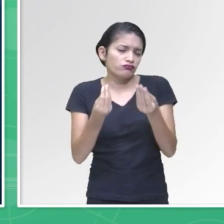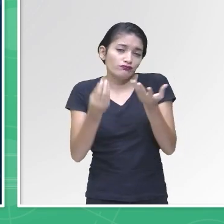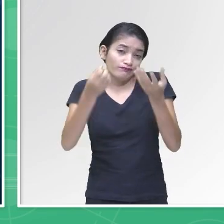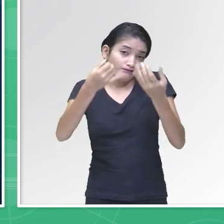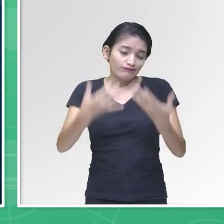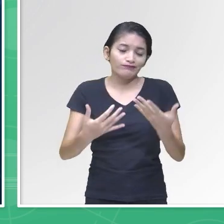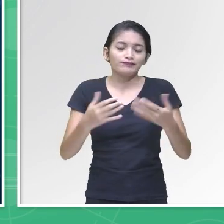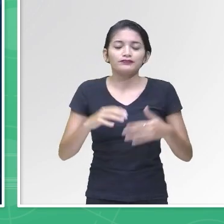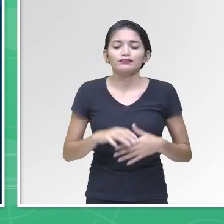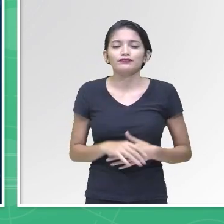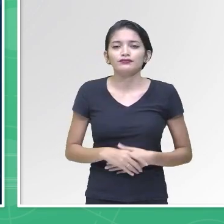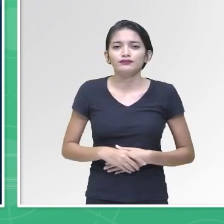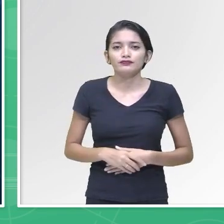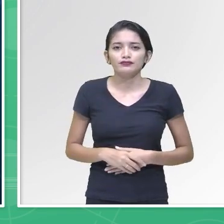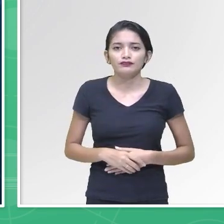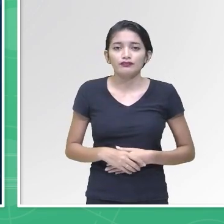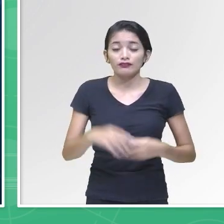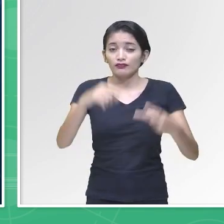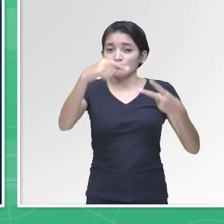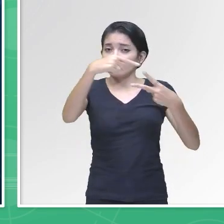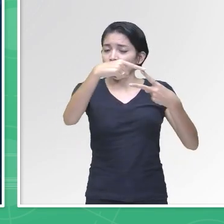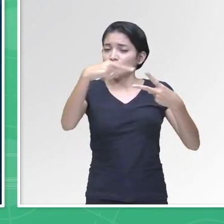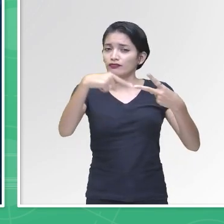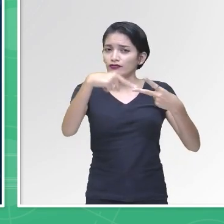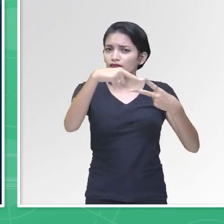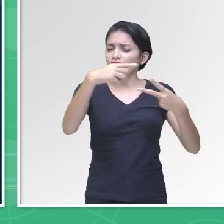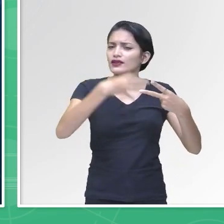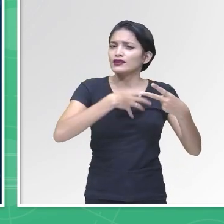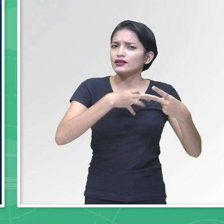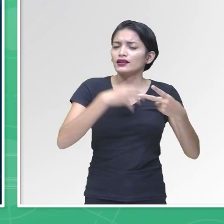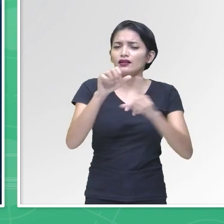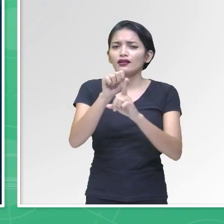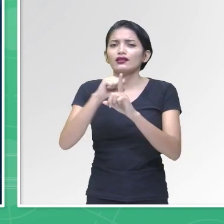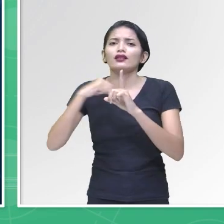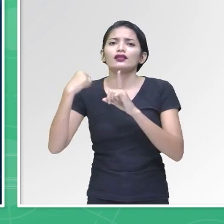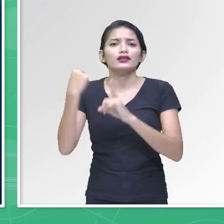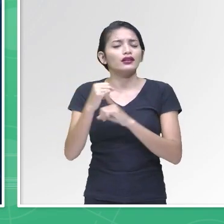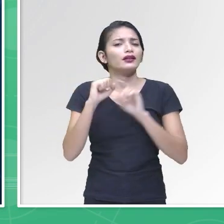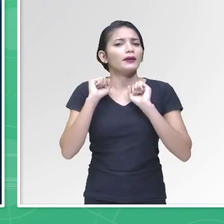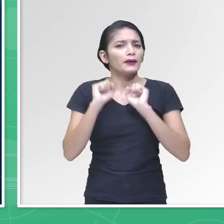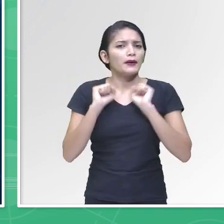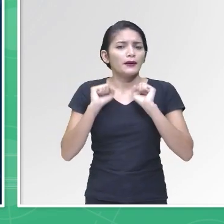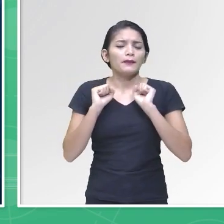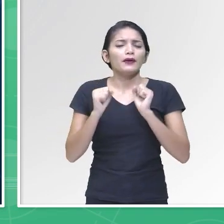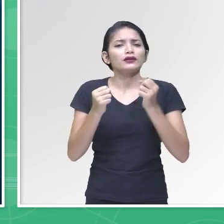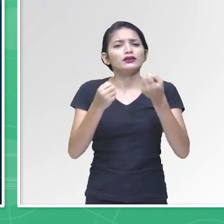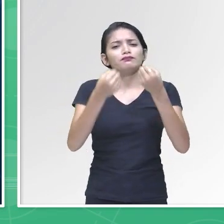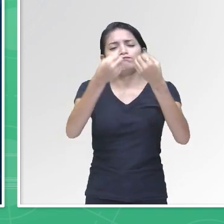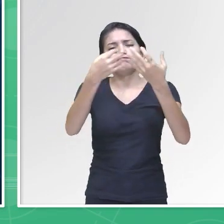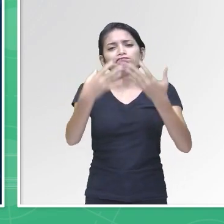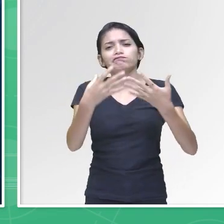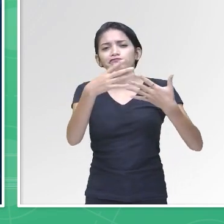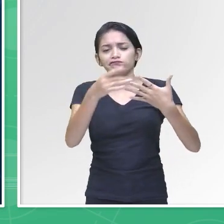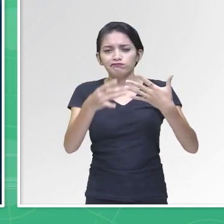Bem, há duas concepções na sociologia que podem definir